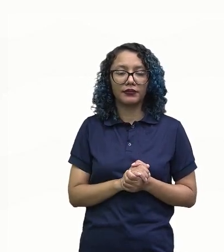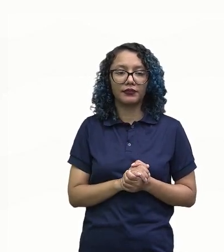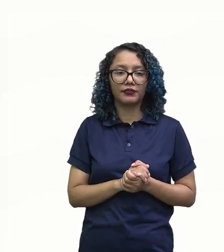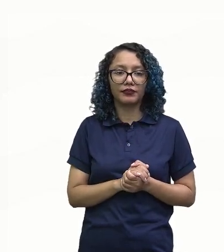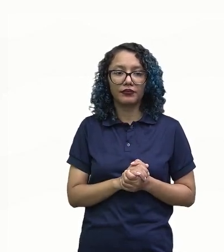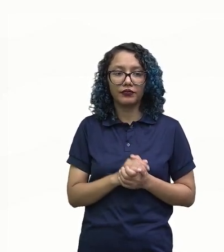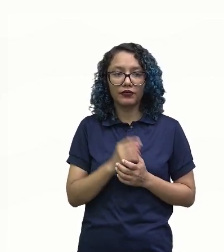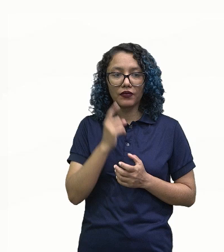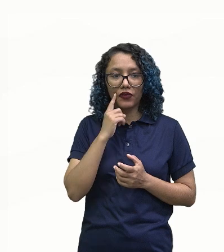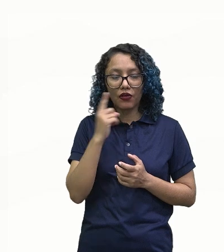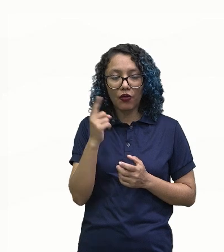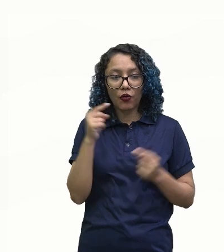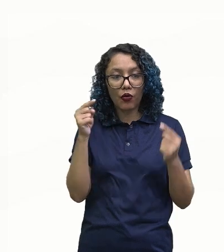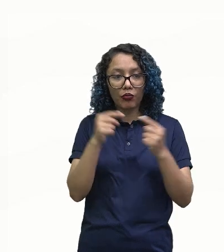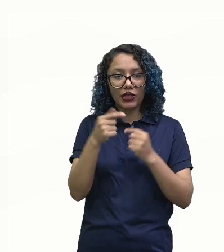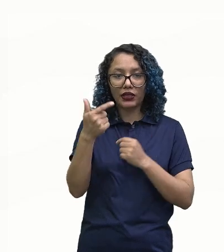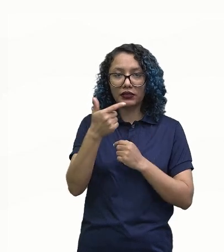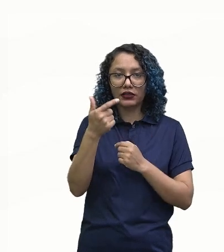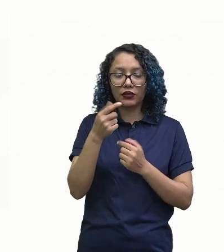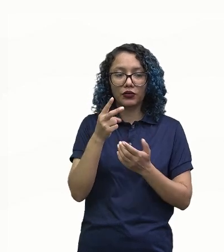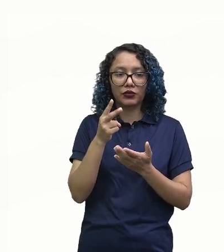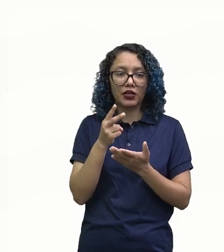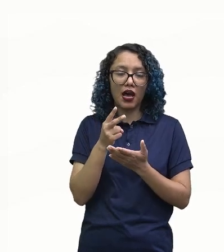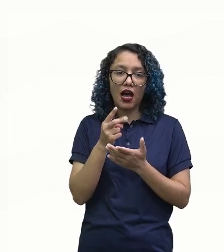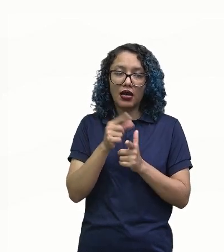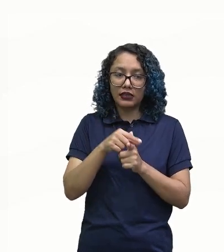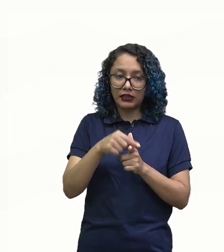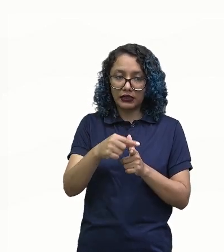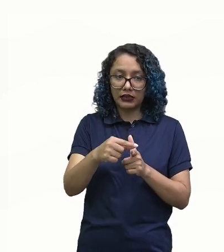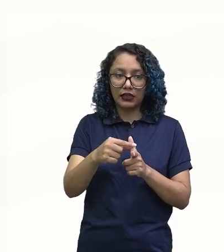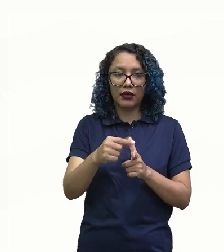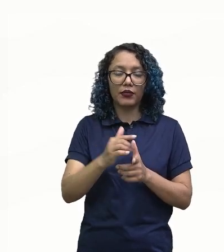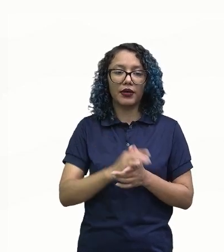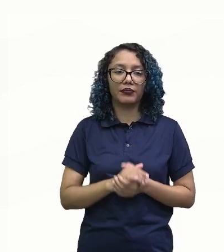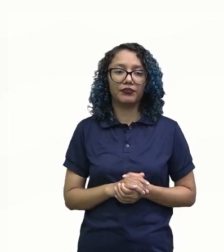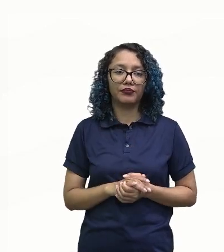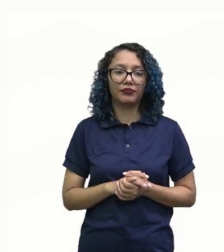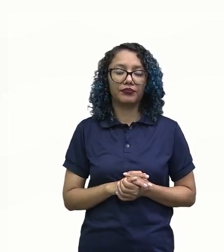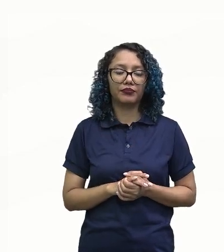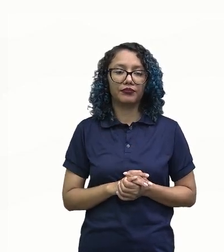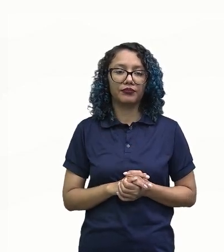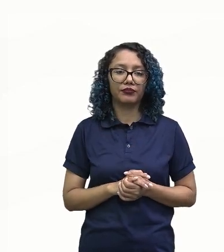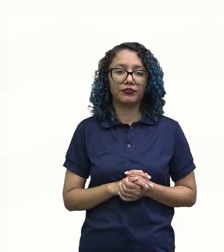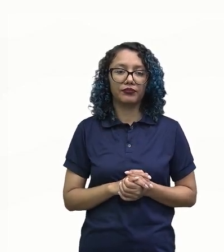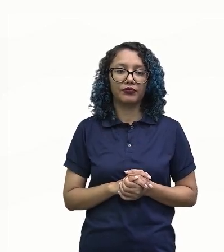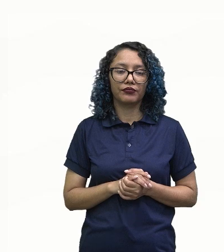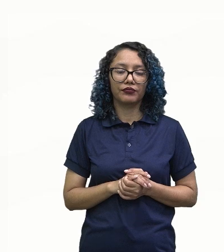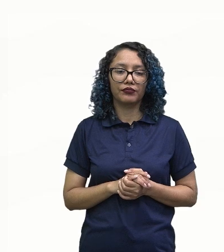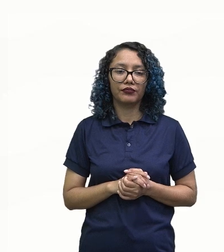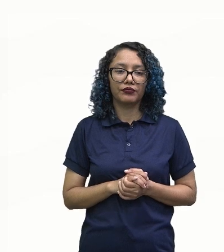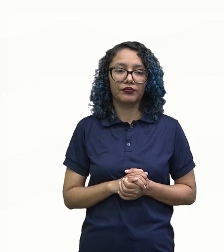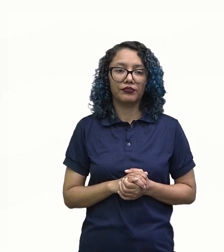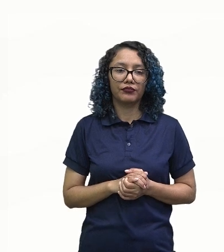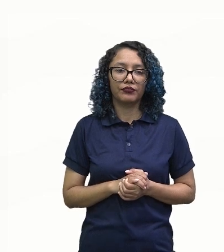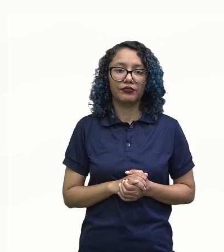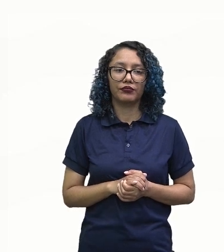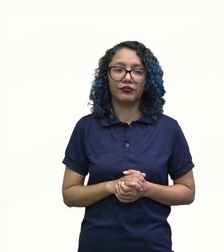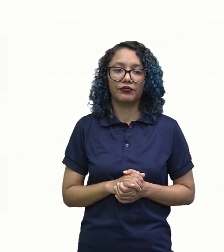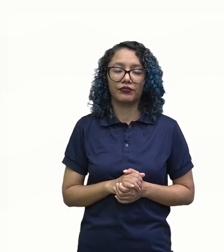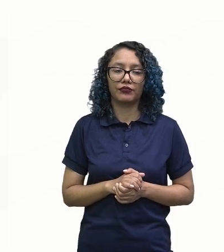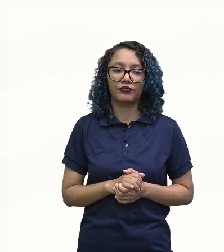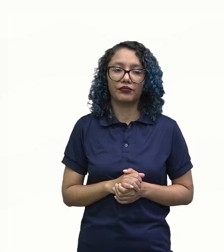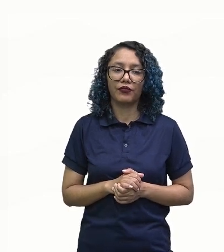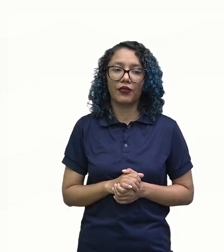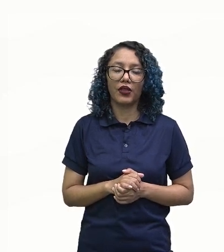ela é a segunda sílaba, a segunda sílaba forte, né? No caso